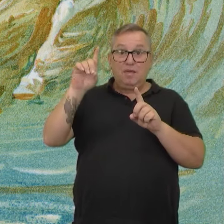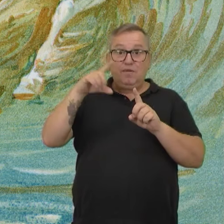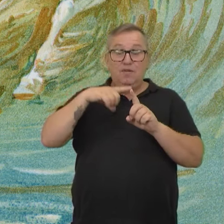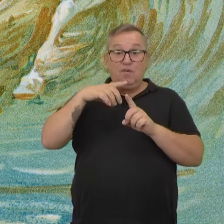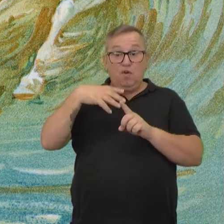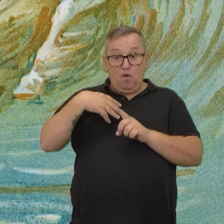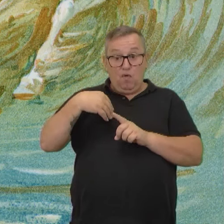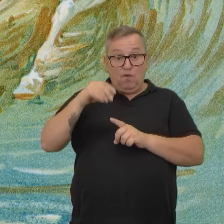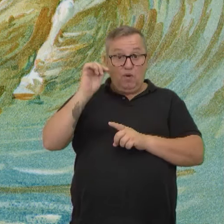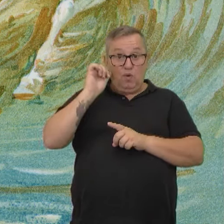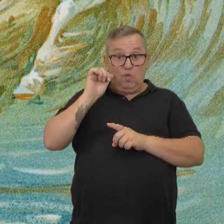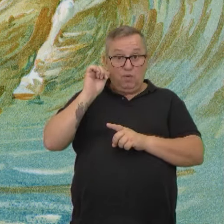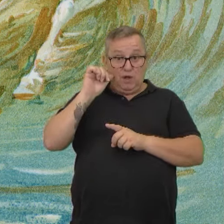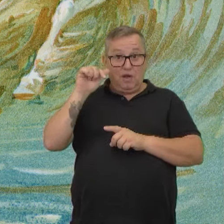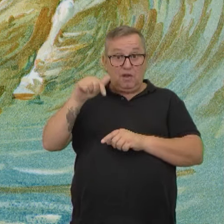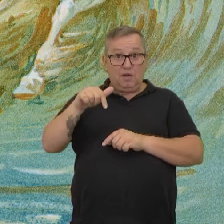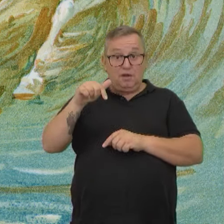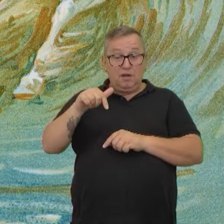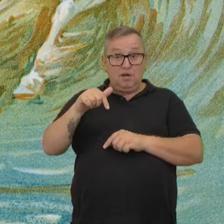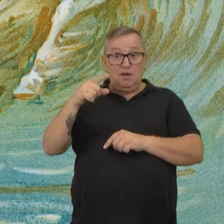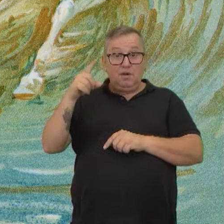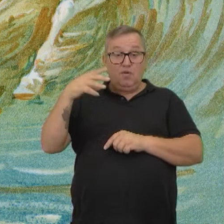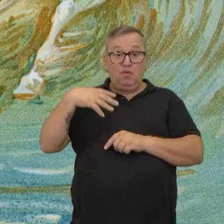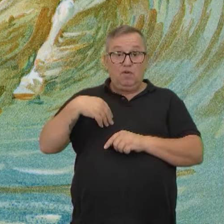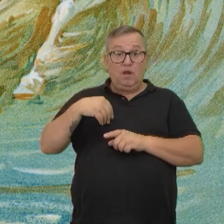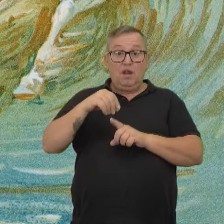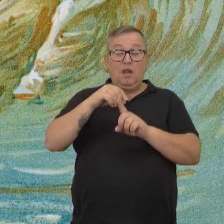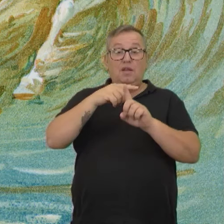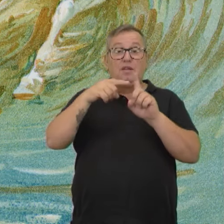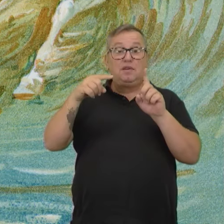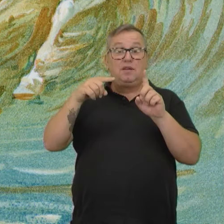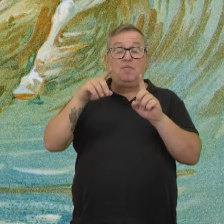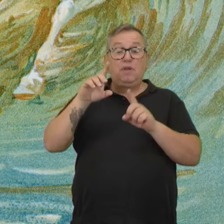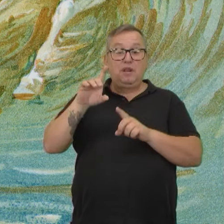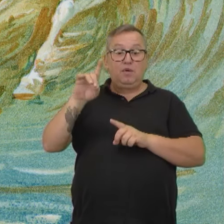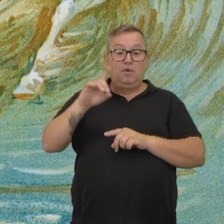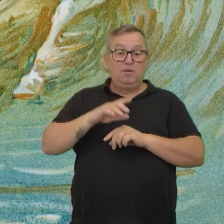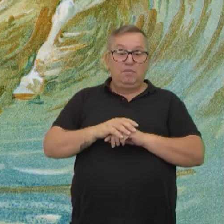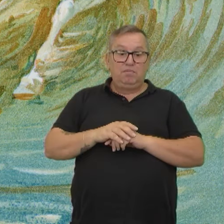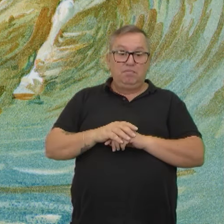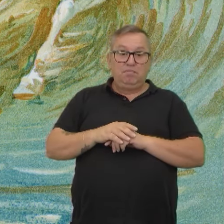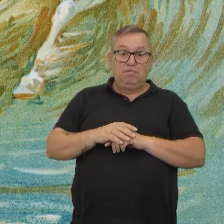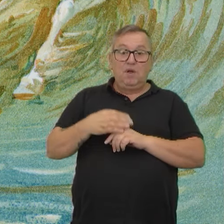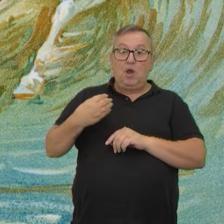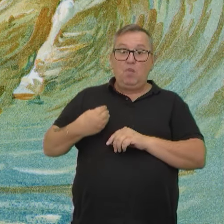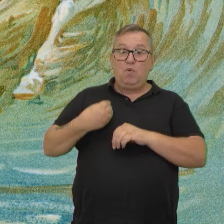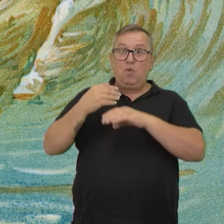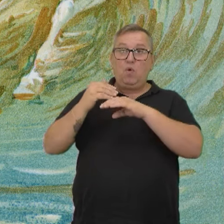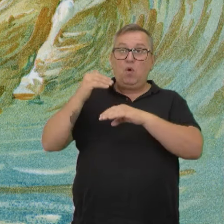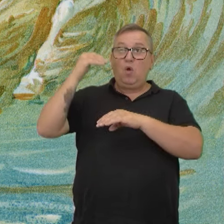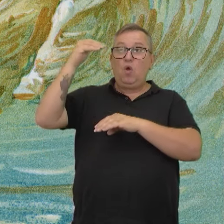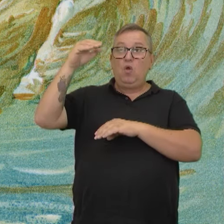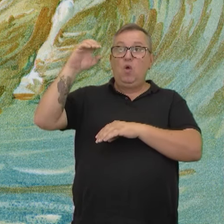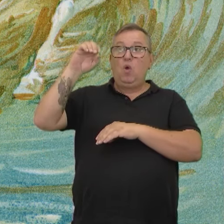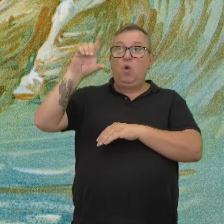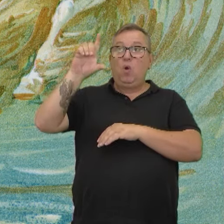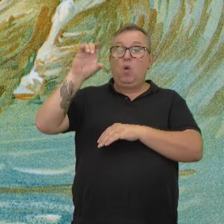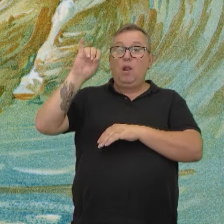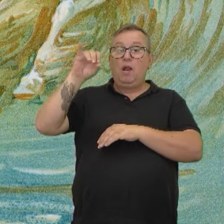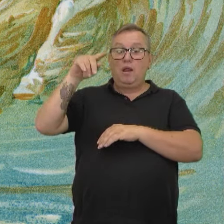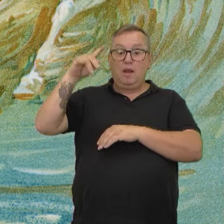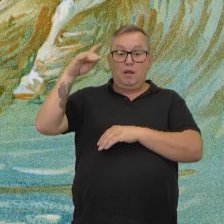tinham filhos com mulheres mortais e os seus filhos eram semideuses. Esses deuses moravam no Olimpo e a explicação,